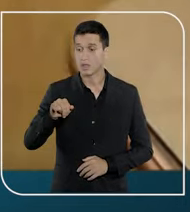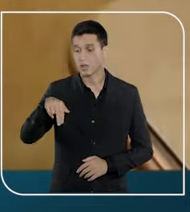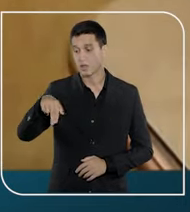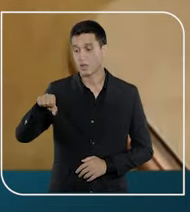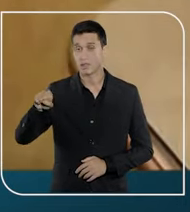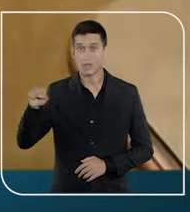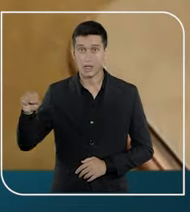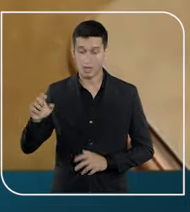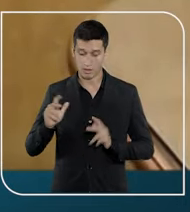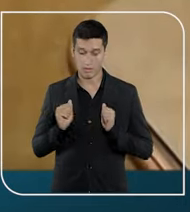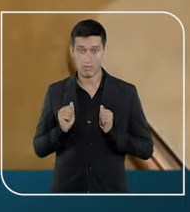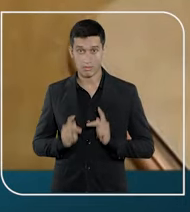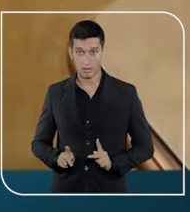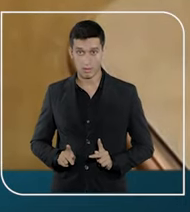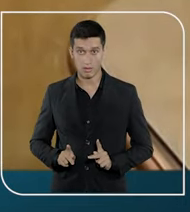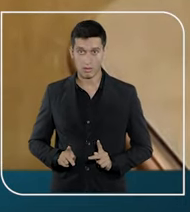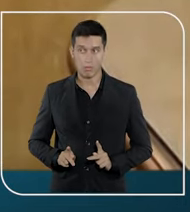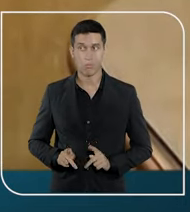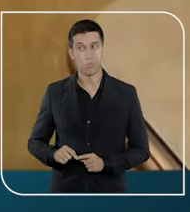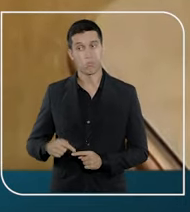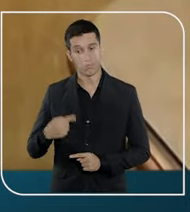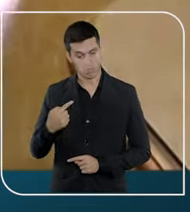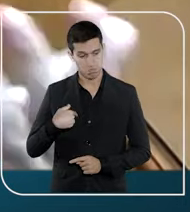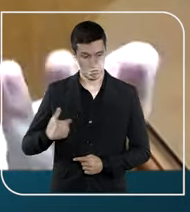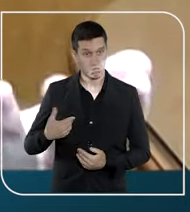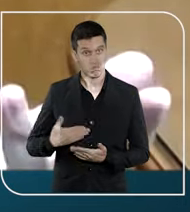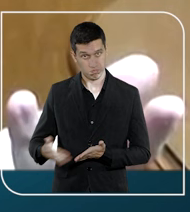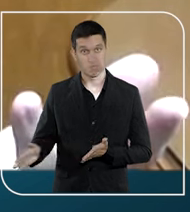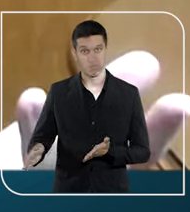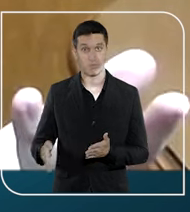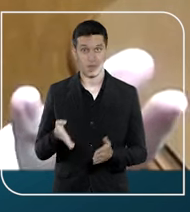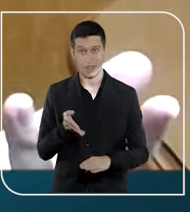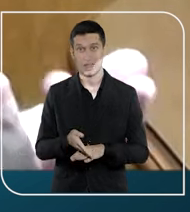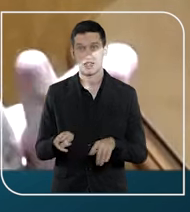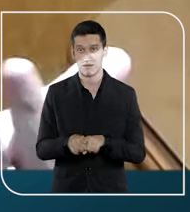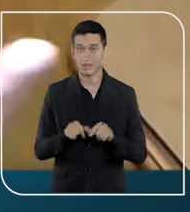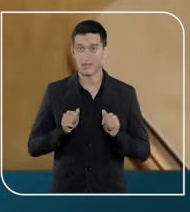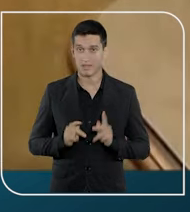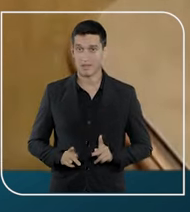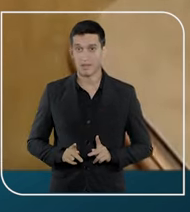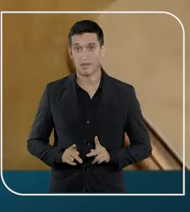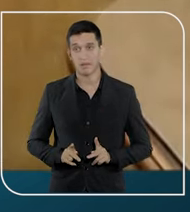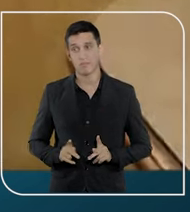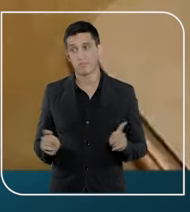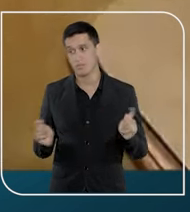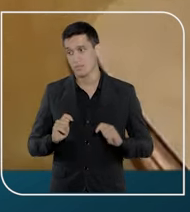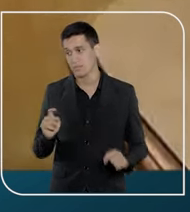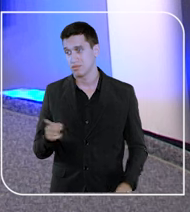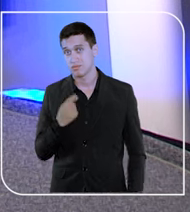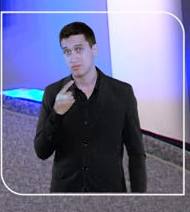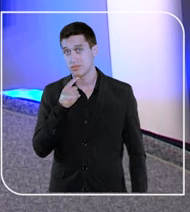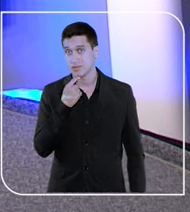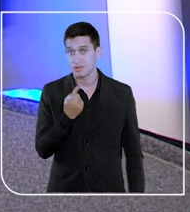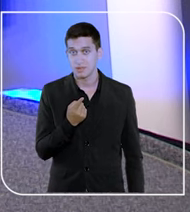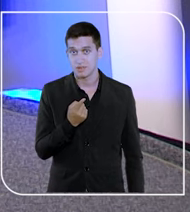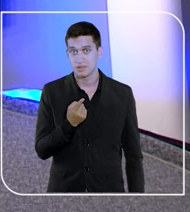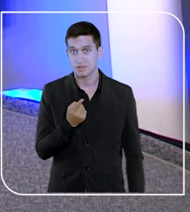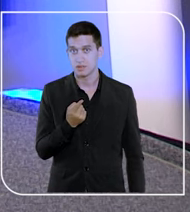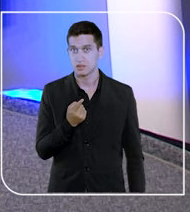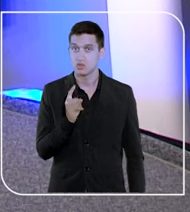a idade para isso, provavelmente nós não vamos conseguir. Né? Então, paga só o plano de saúde, né?